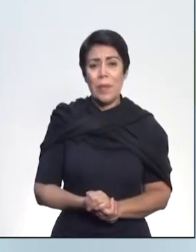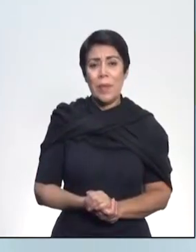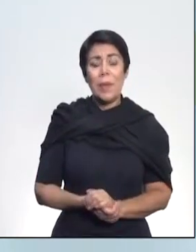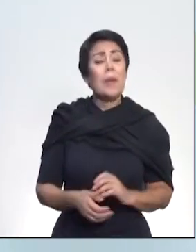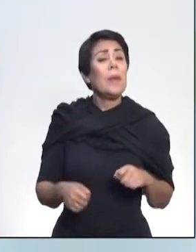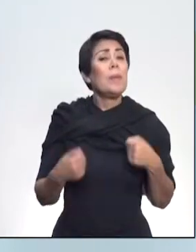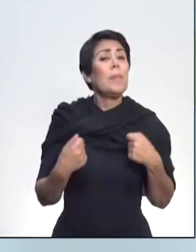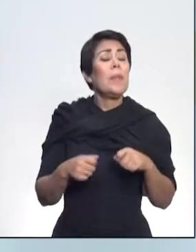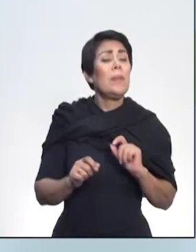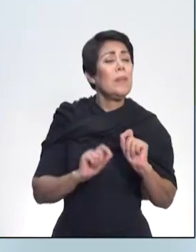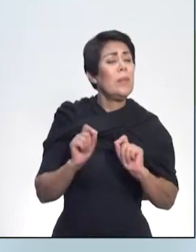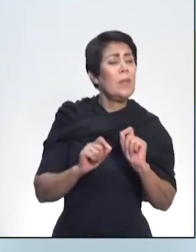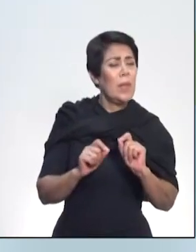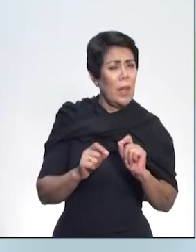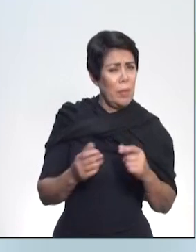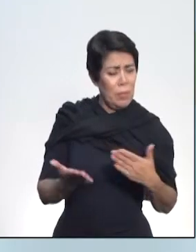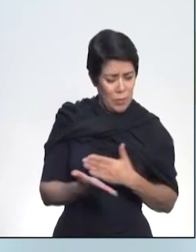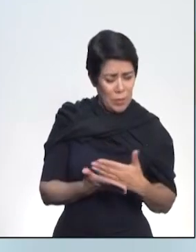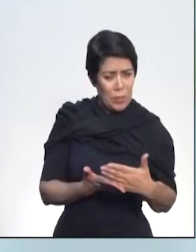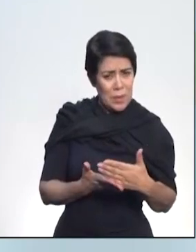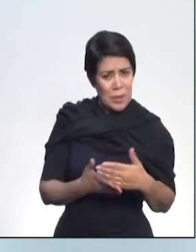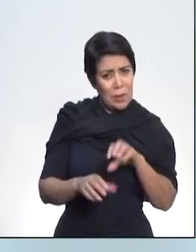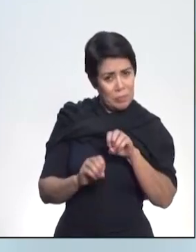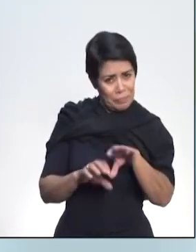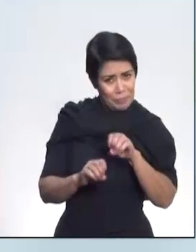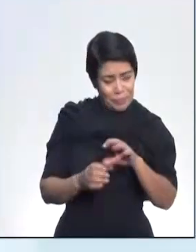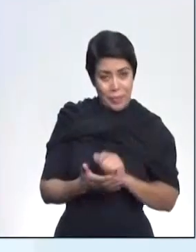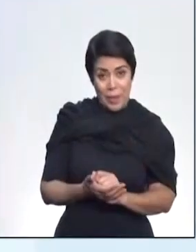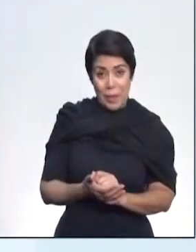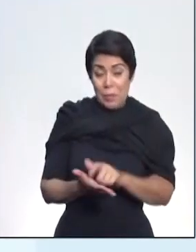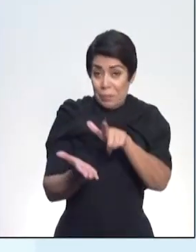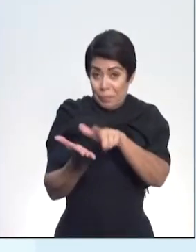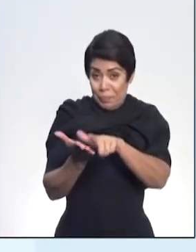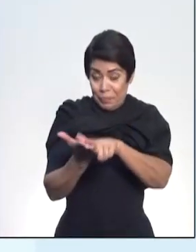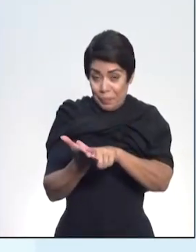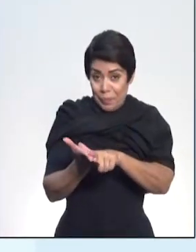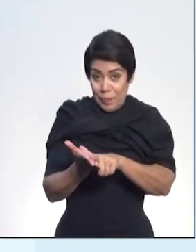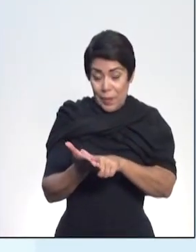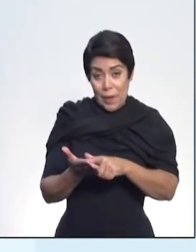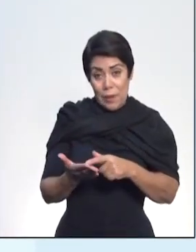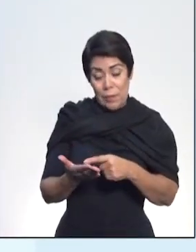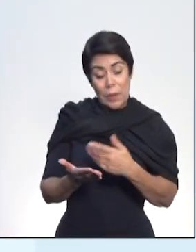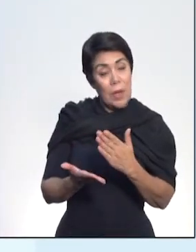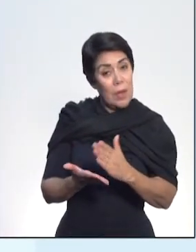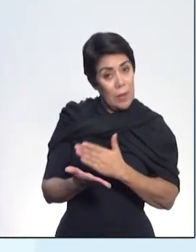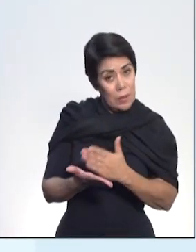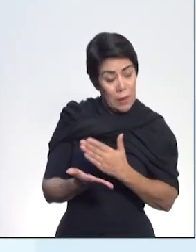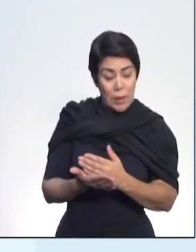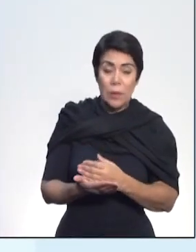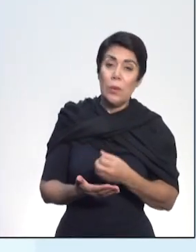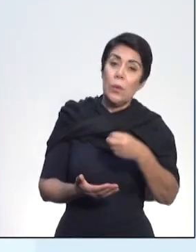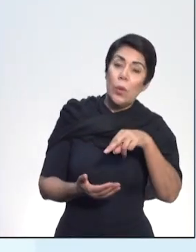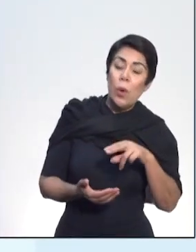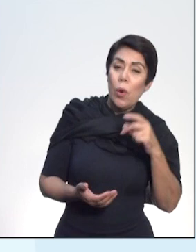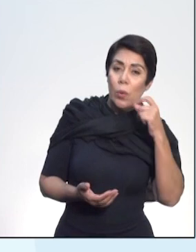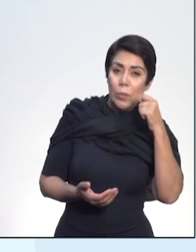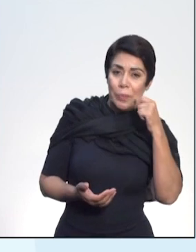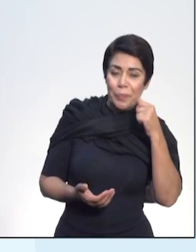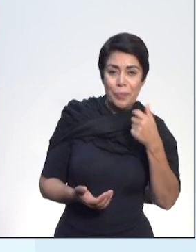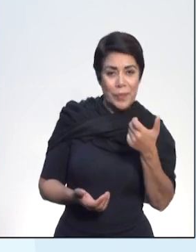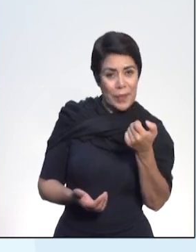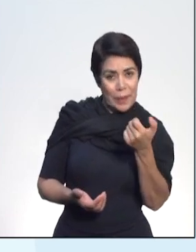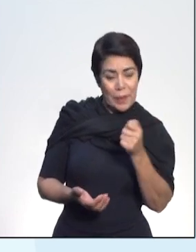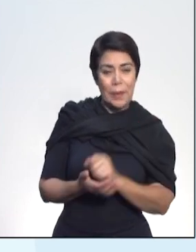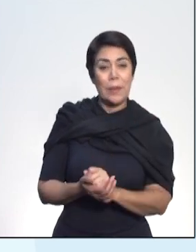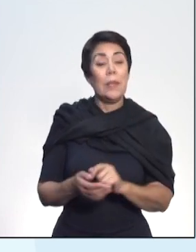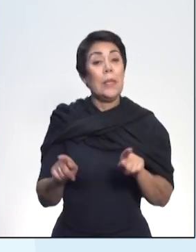precisar para a aula de hoje? O caderno ou uma folha, lápis ou caneta, uma régua. E se